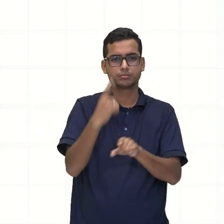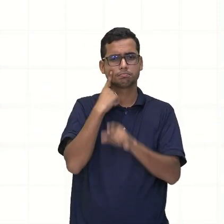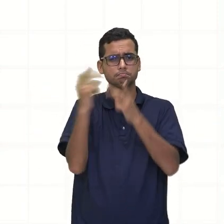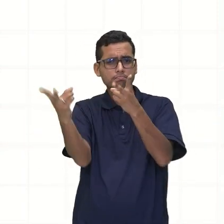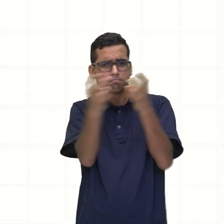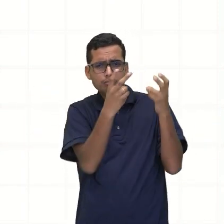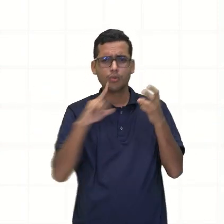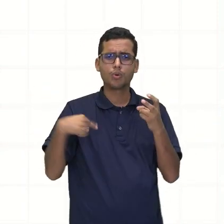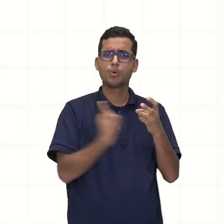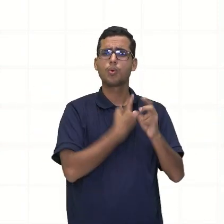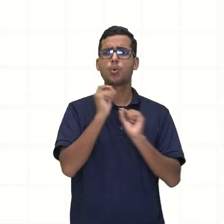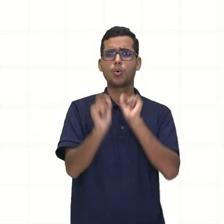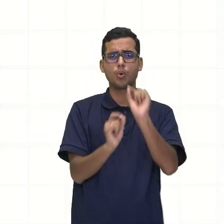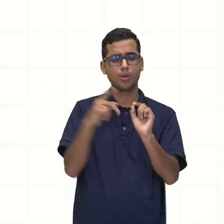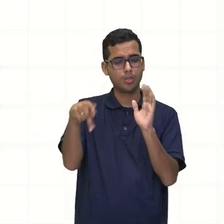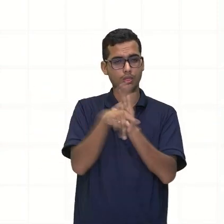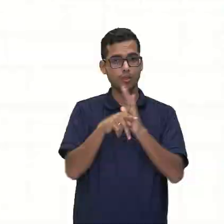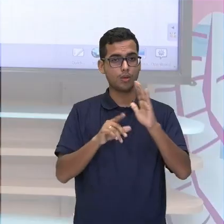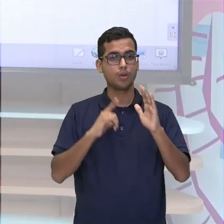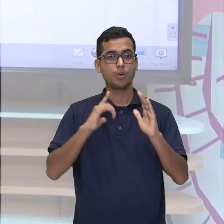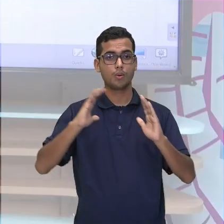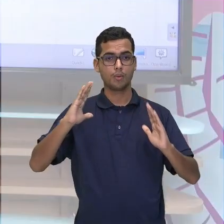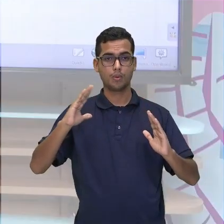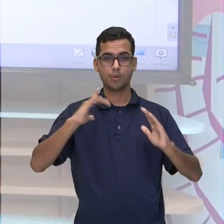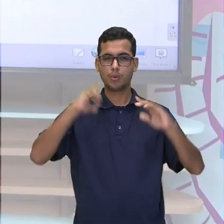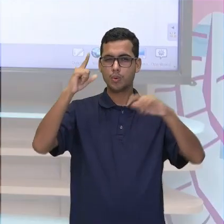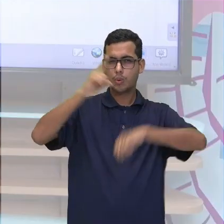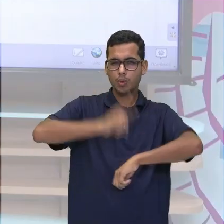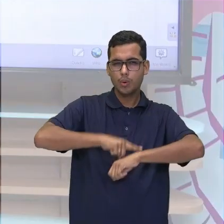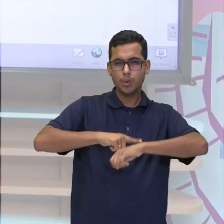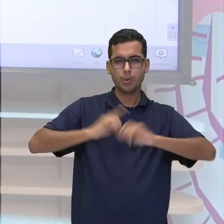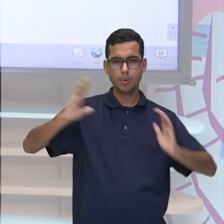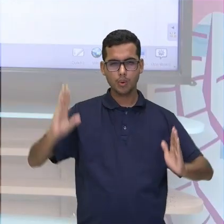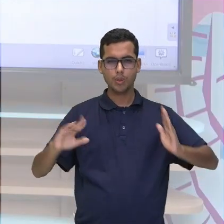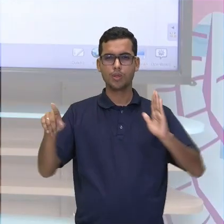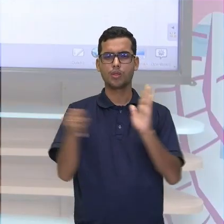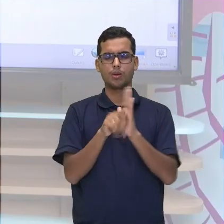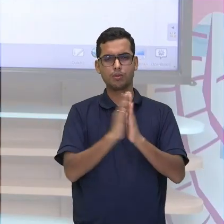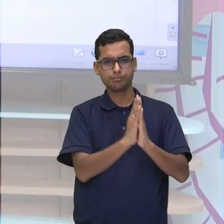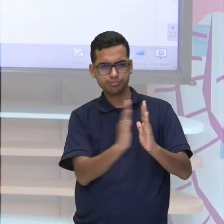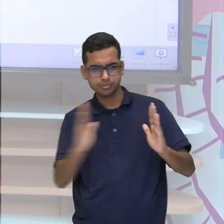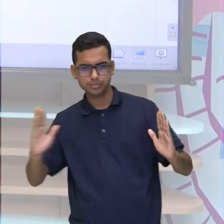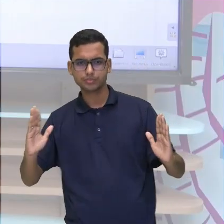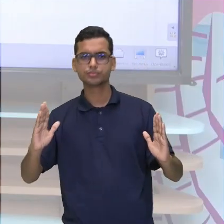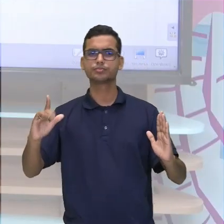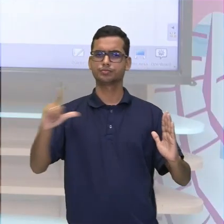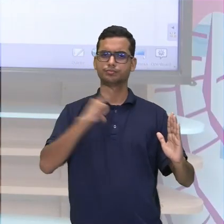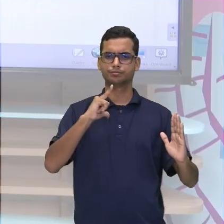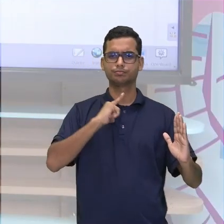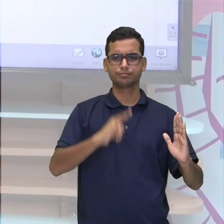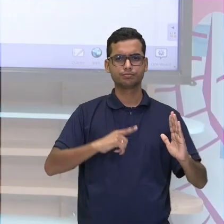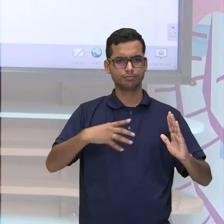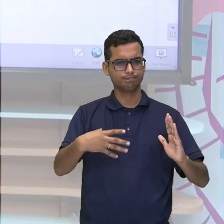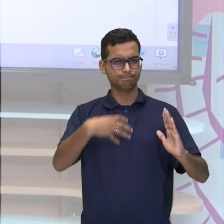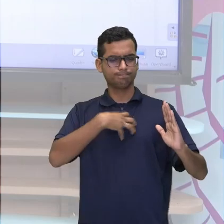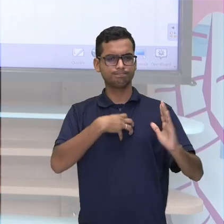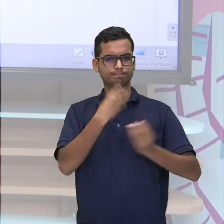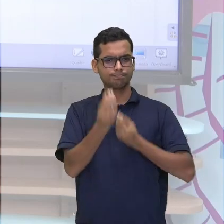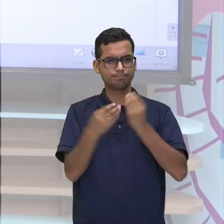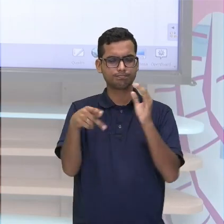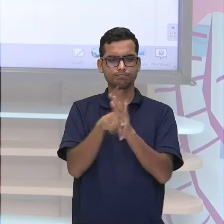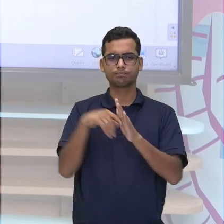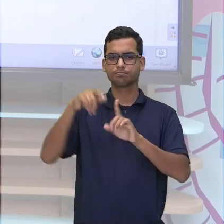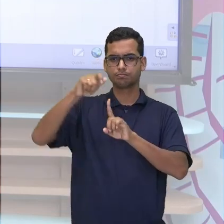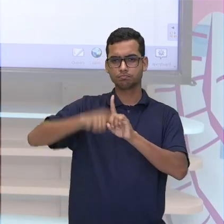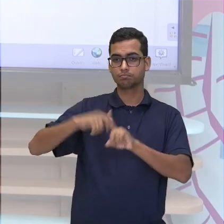percebendo que esse tempo ele acaba aí um pouco mais estendido, né? A gente tem sentido bastante já ali o mês de